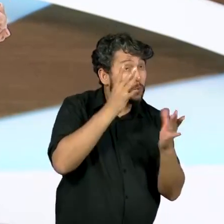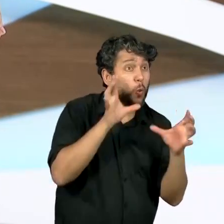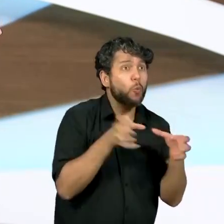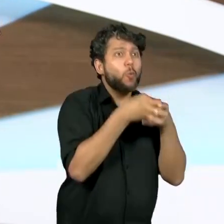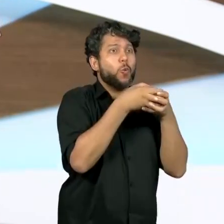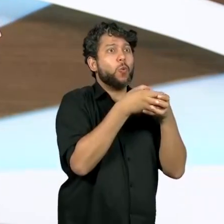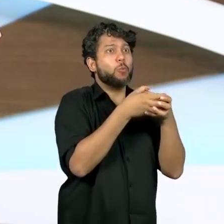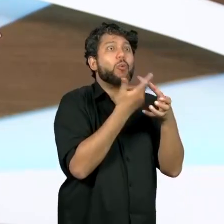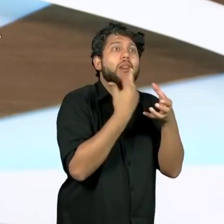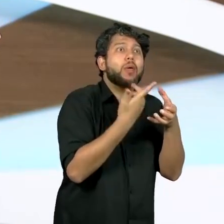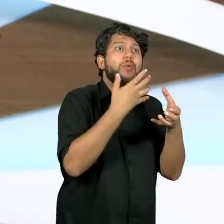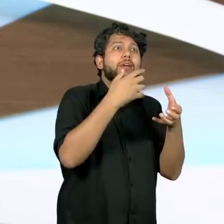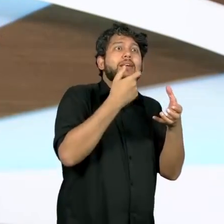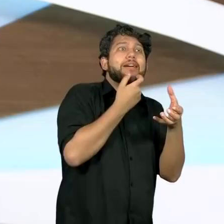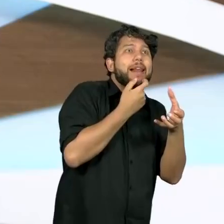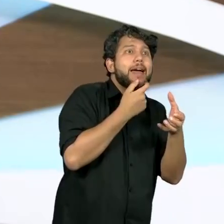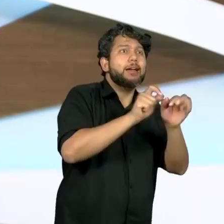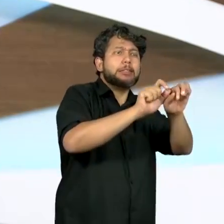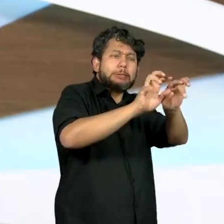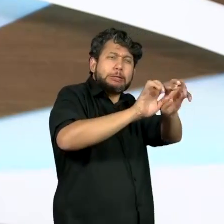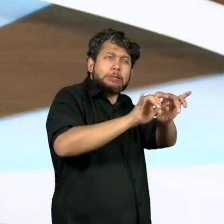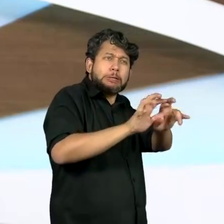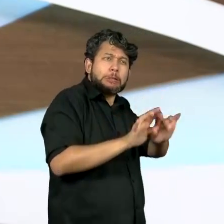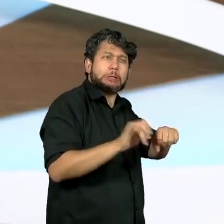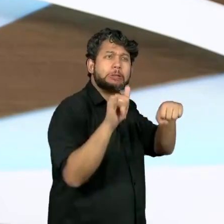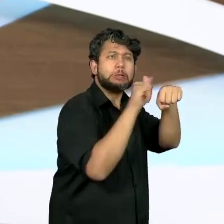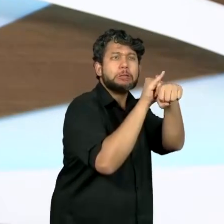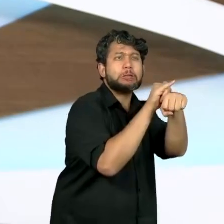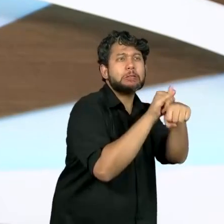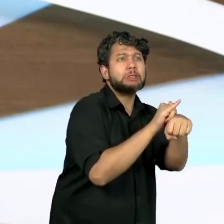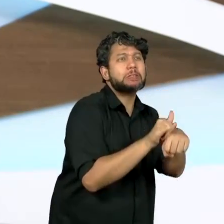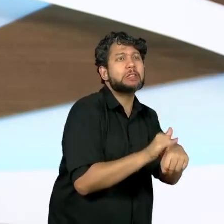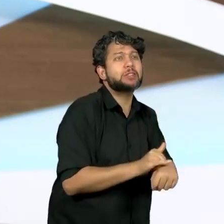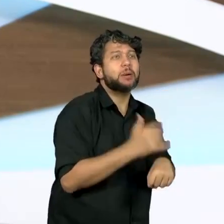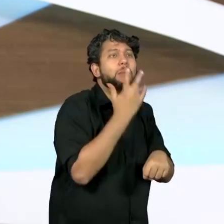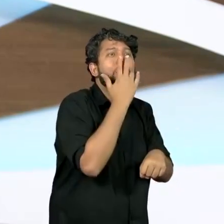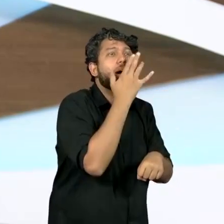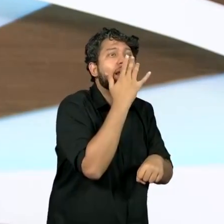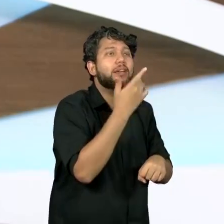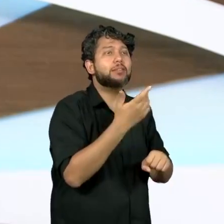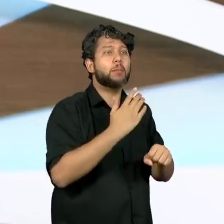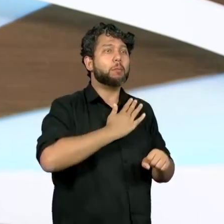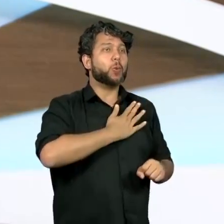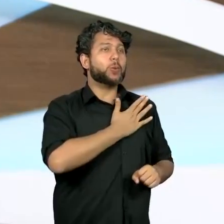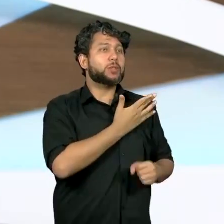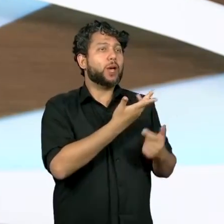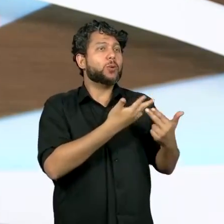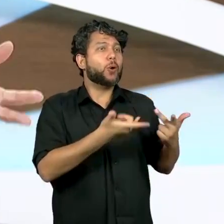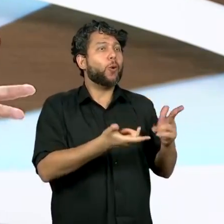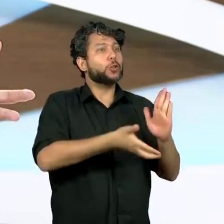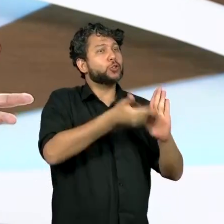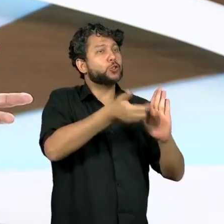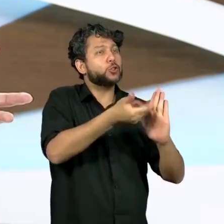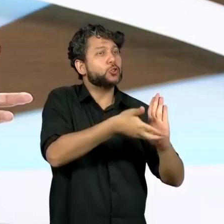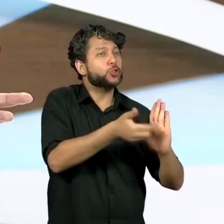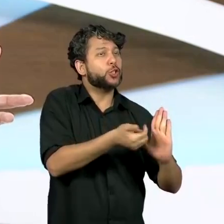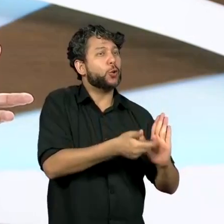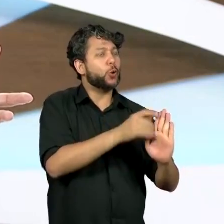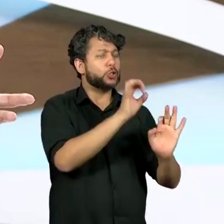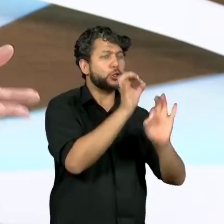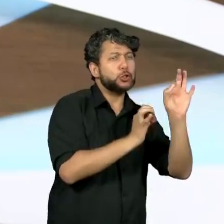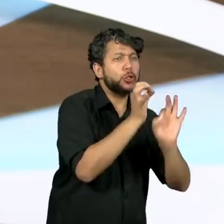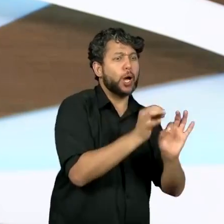desse trabalho intelectual de resistência. Portanto, é uma língua que já foi trabalhada, é uma língua que já foi desmontada,